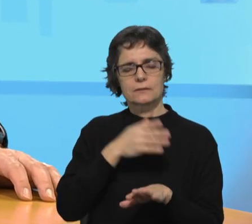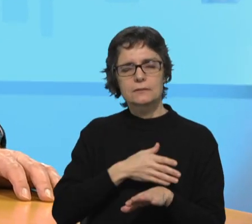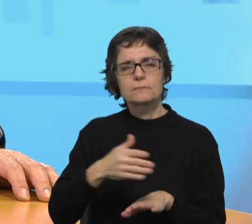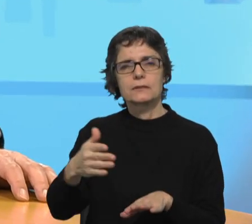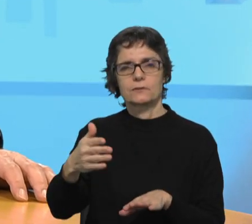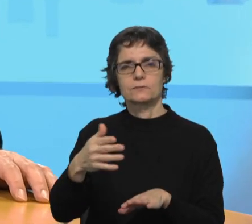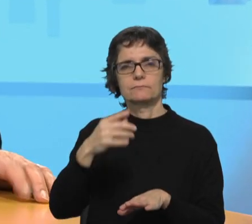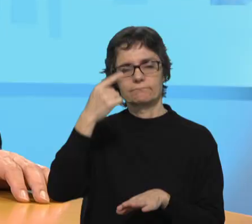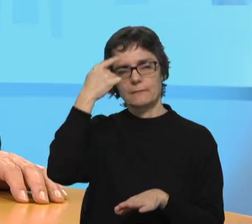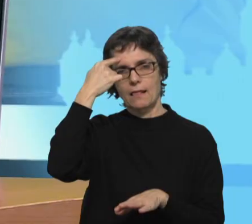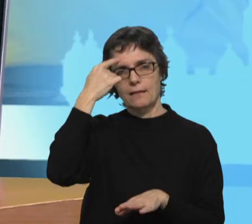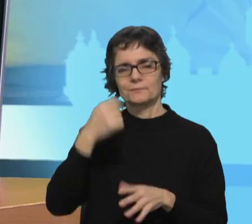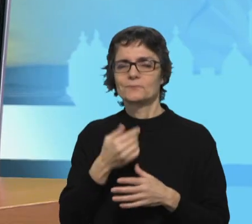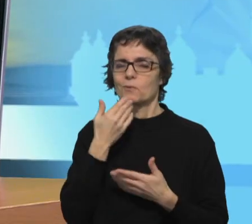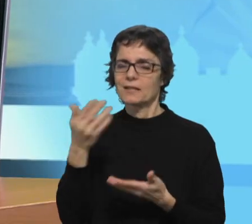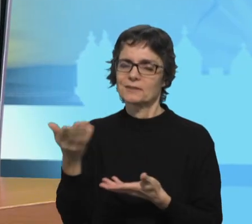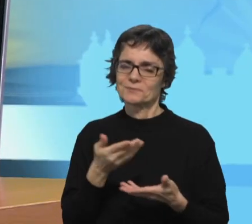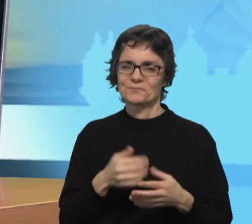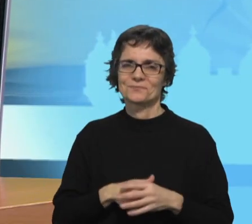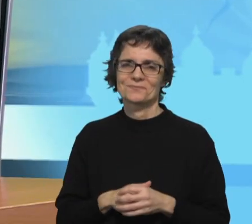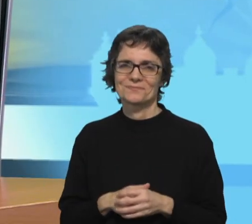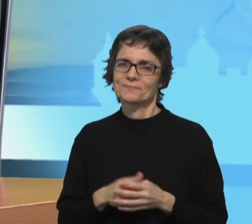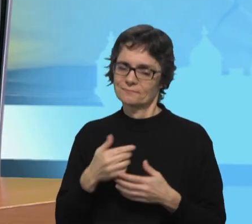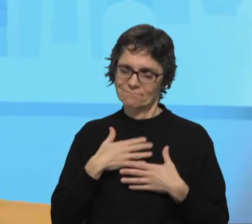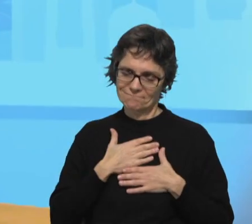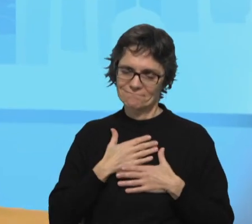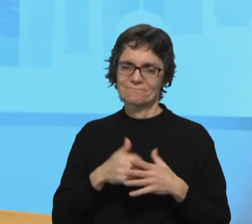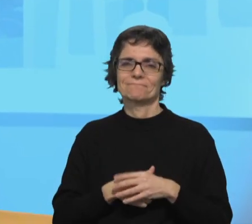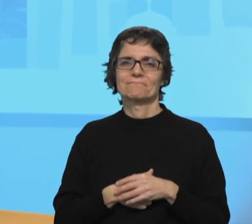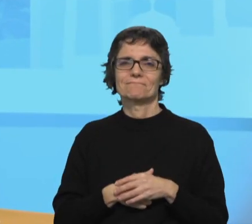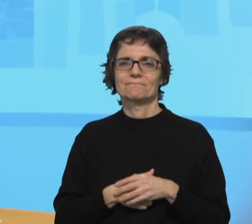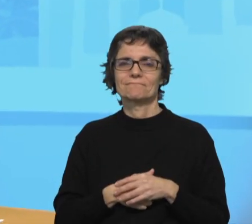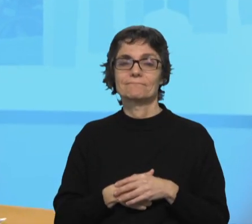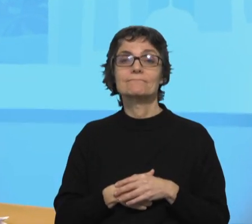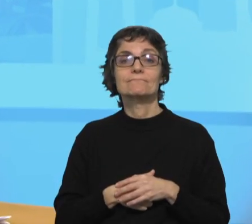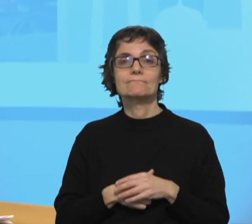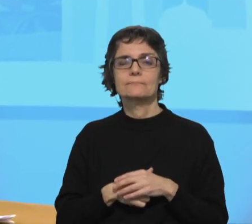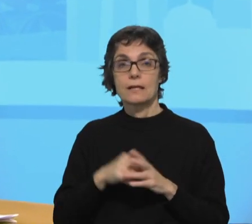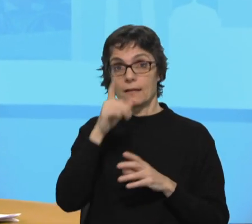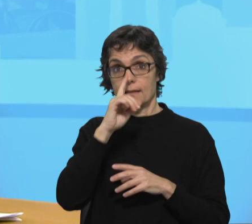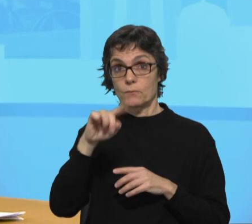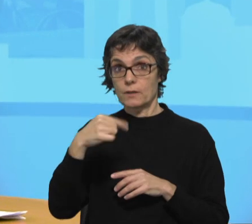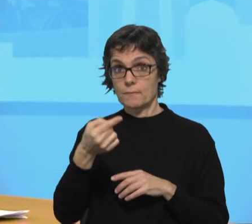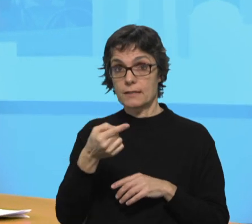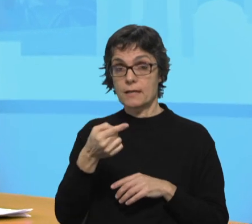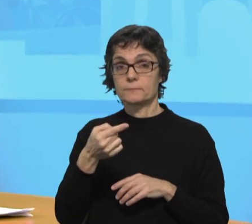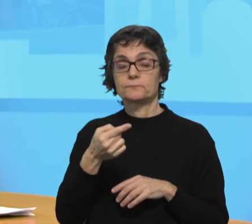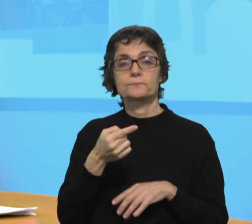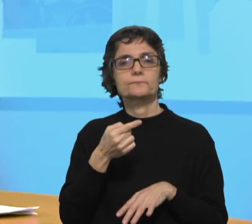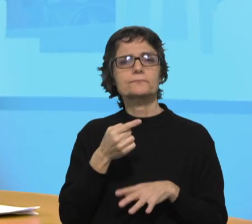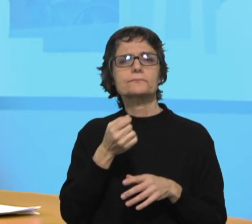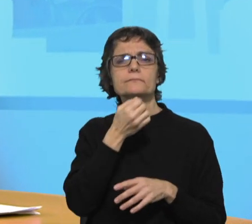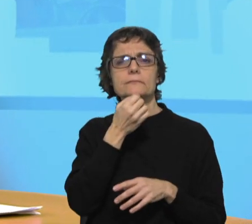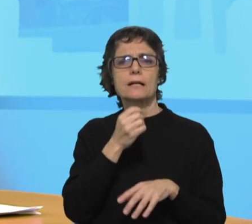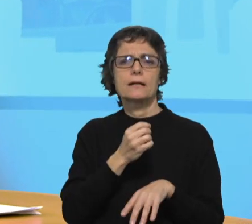Muito obrigado por esta partilha hoje aqui connosco. Aqui estamos, muito bem. Termino a lembrar que amanhã, poucos minutos após as 6 da